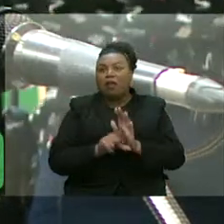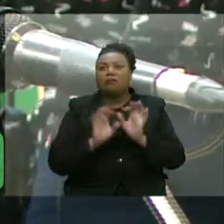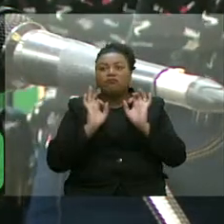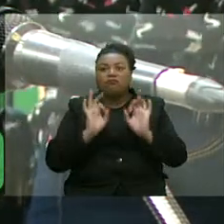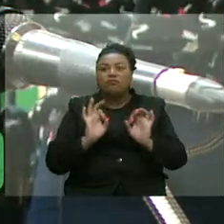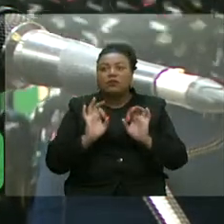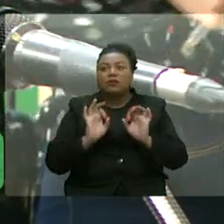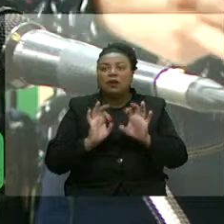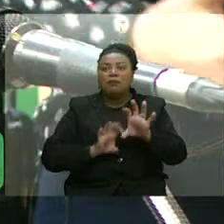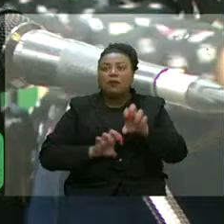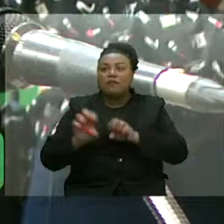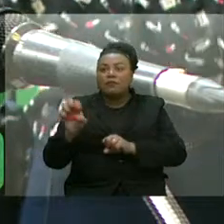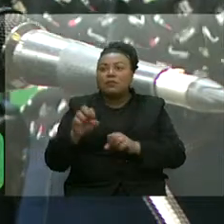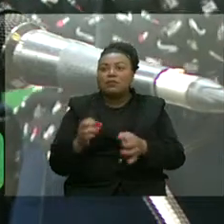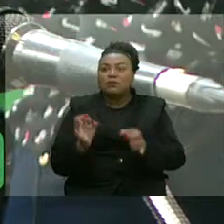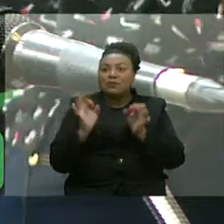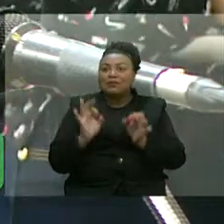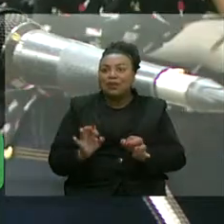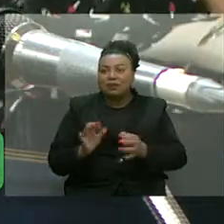formação adequada.